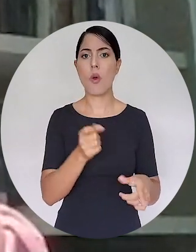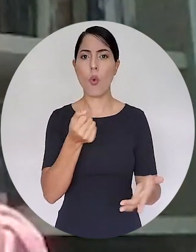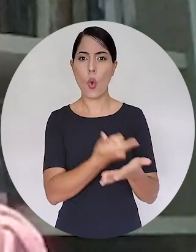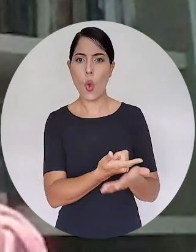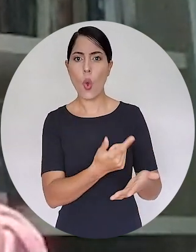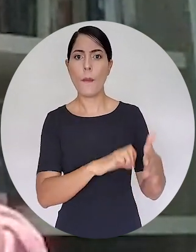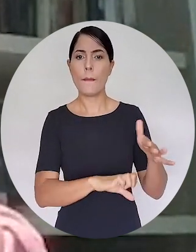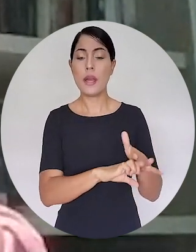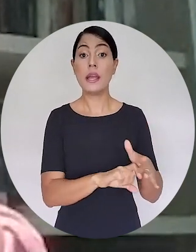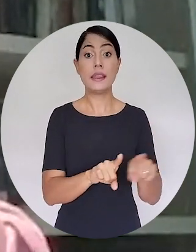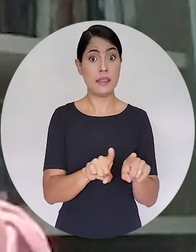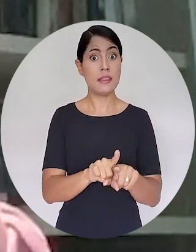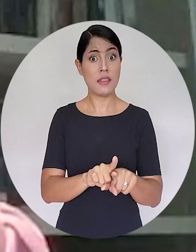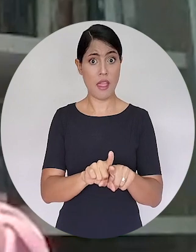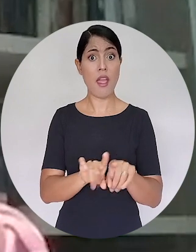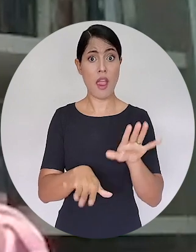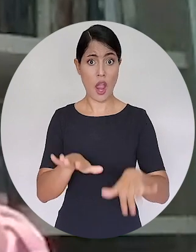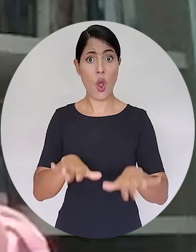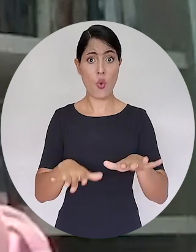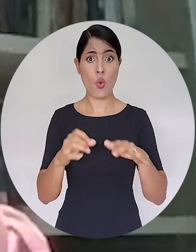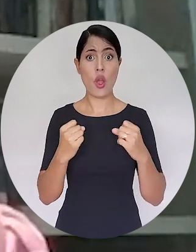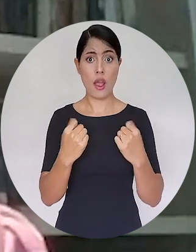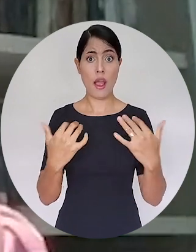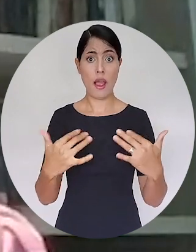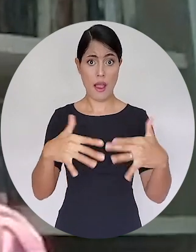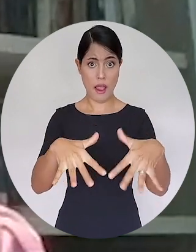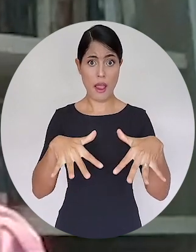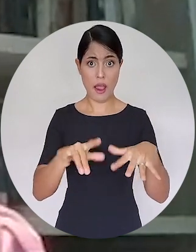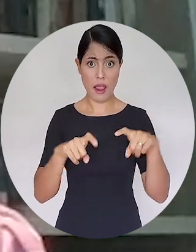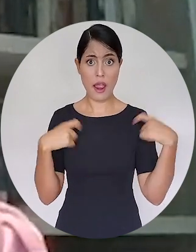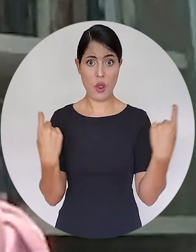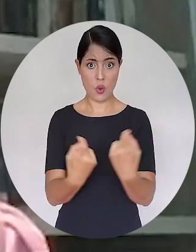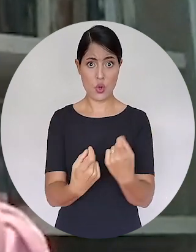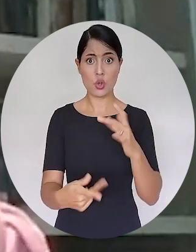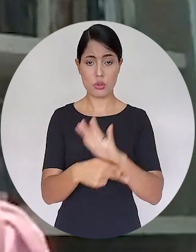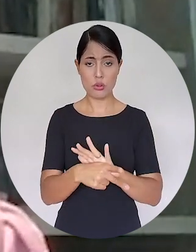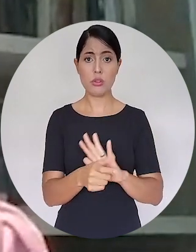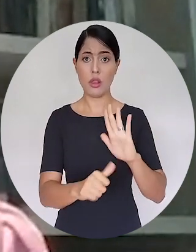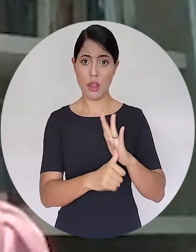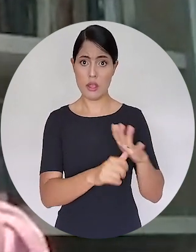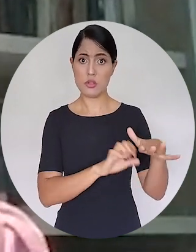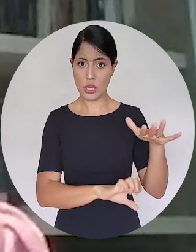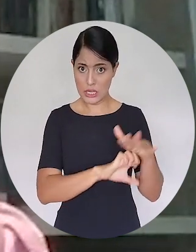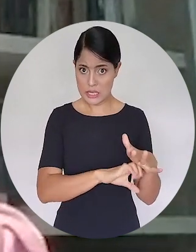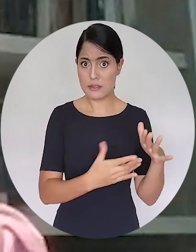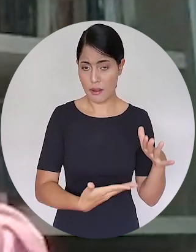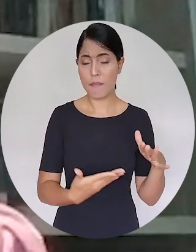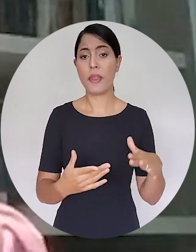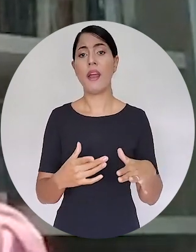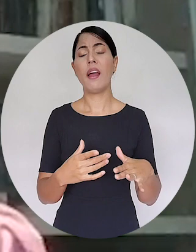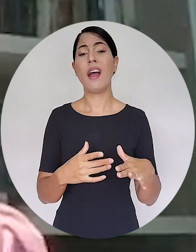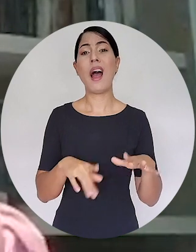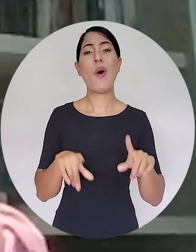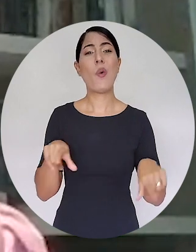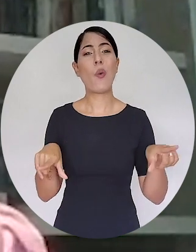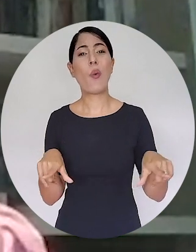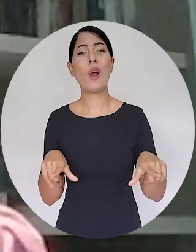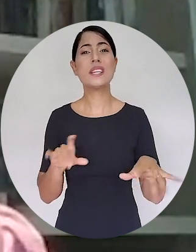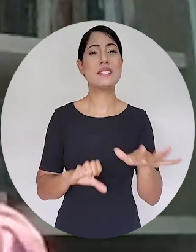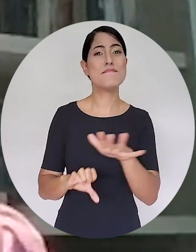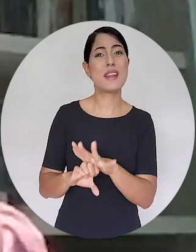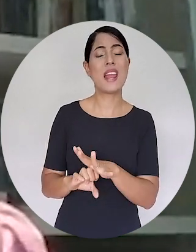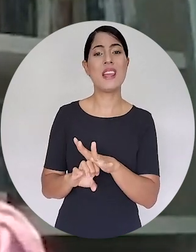as histórias de assembleias de acionistas, né? Ou quantas e quantas empresas não acabam, não se